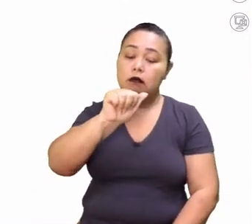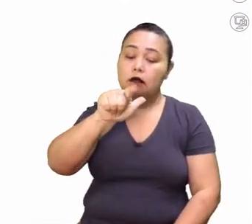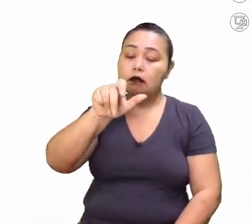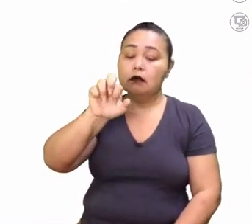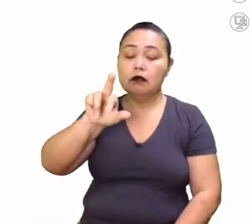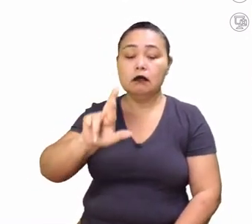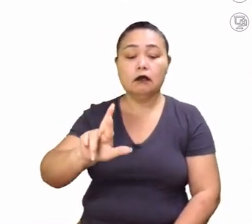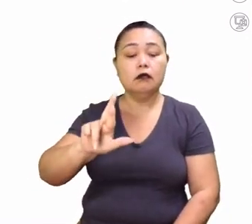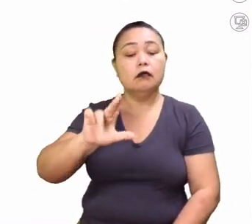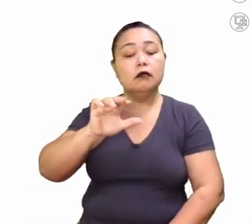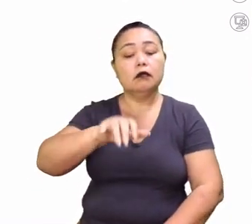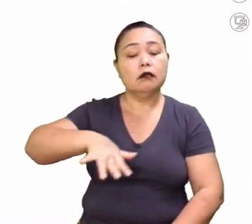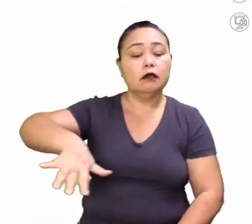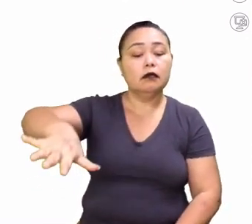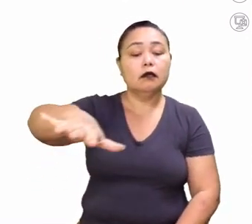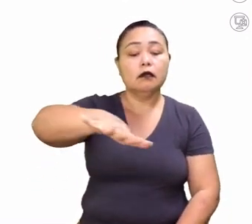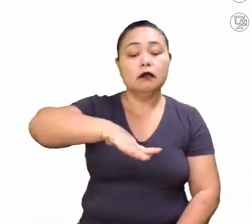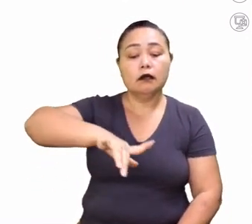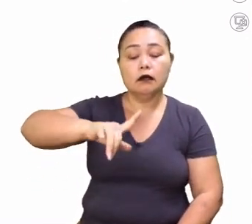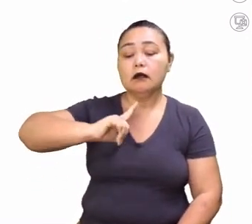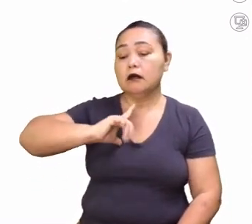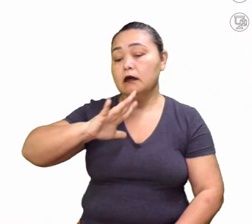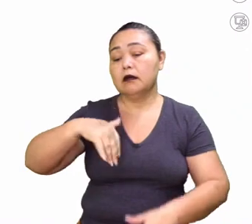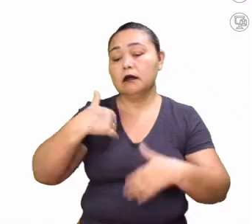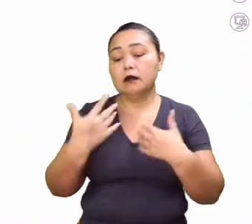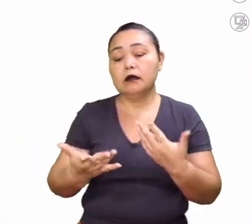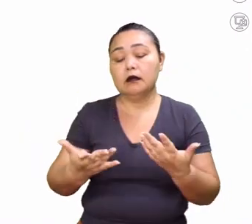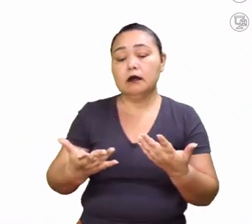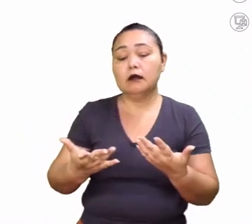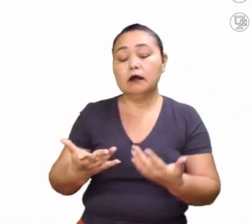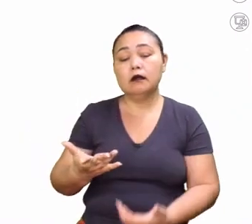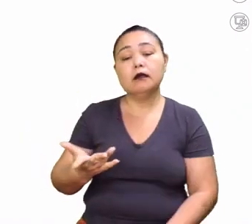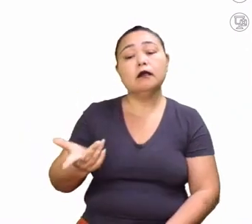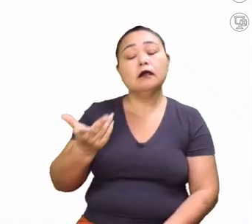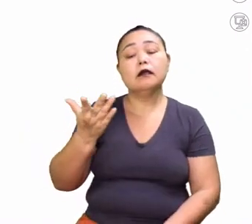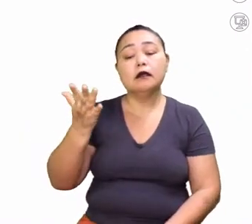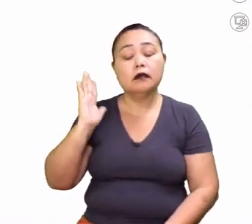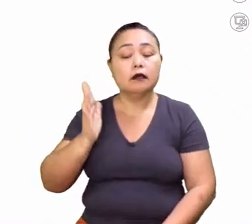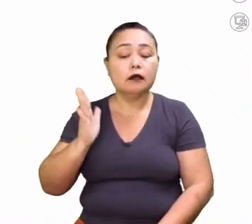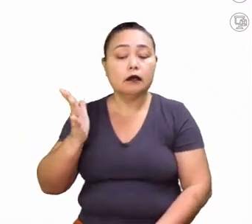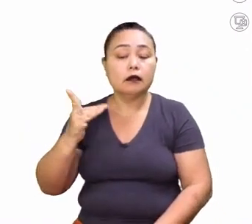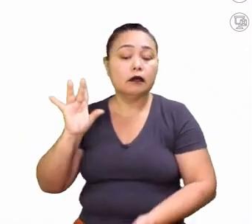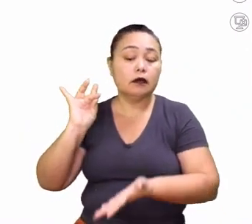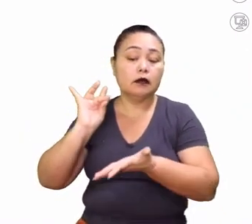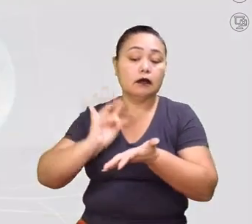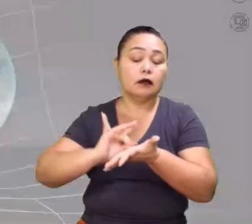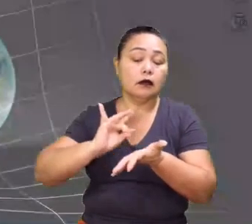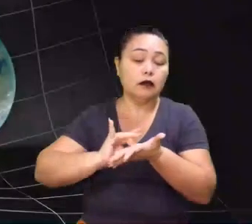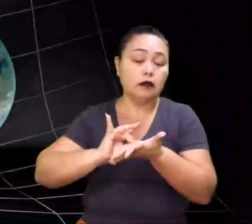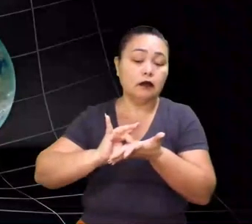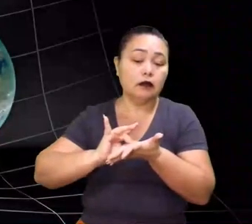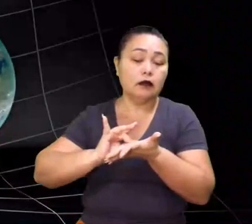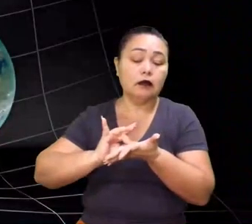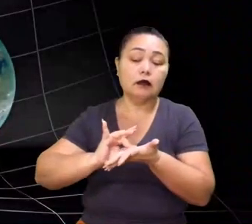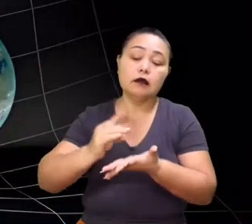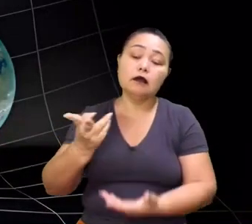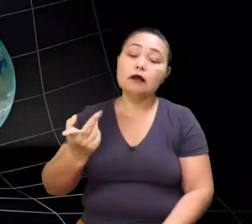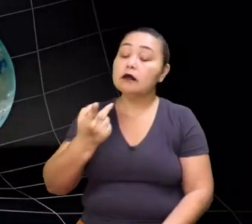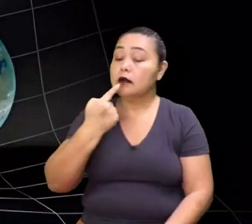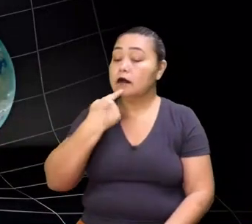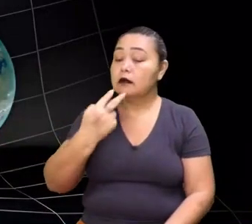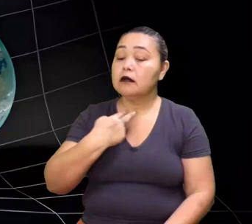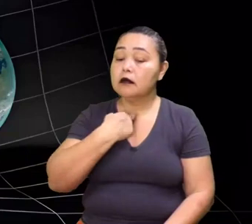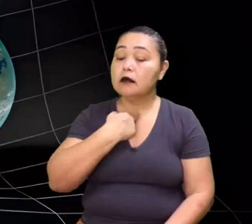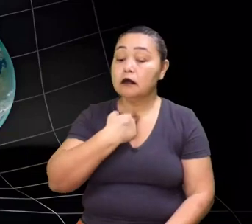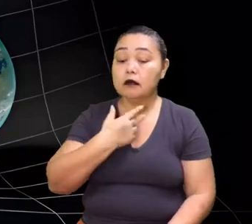pode ser considerado depresivos eh pessoal nós já vimos aqui na verdade o seguinte nós nunca podemos dizer que o